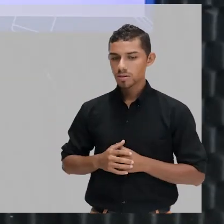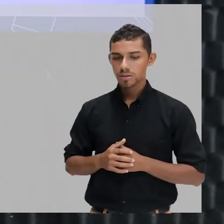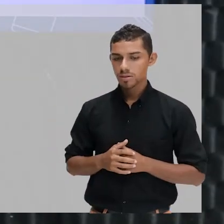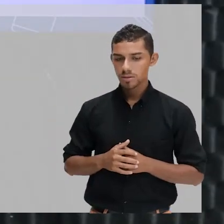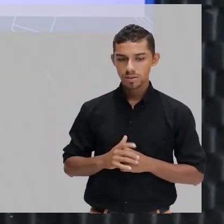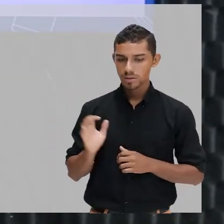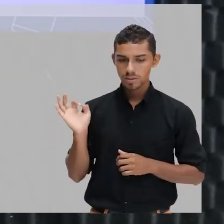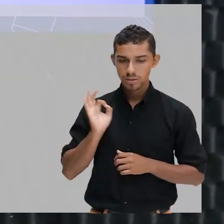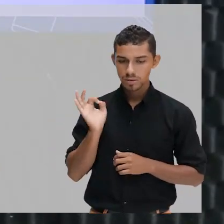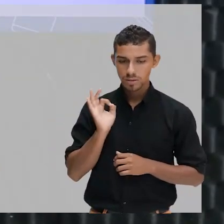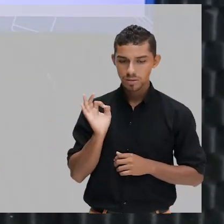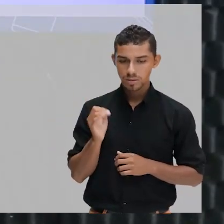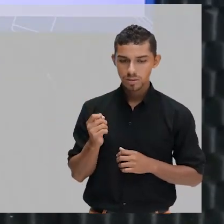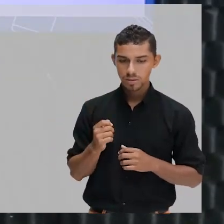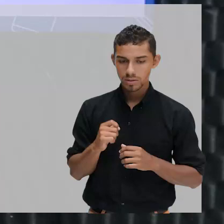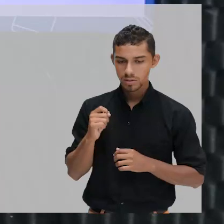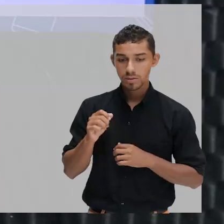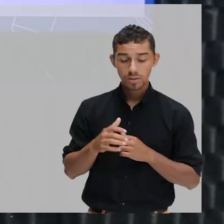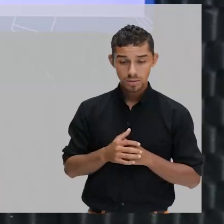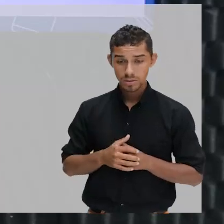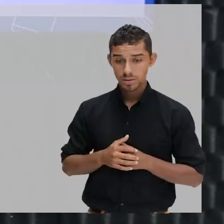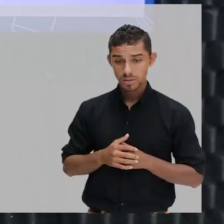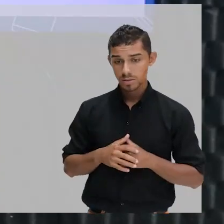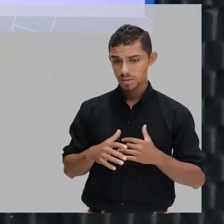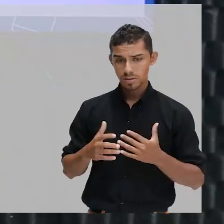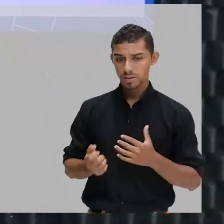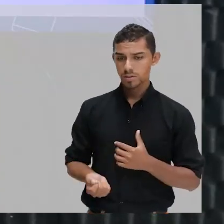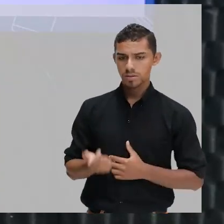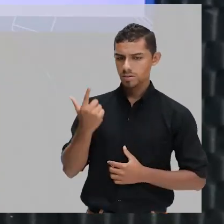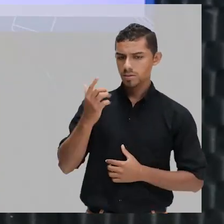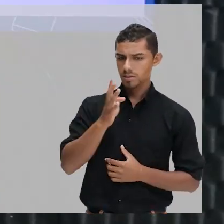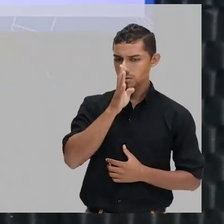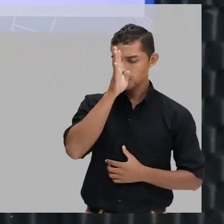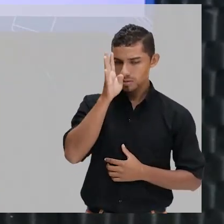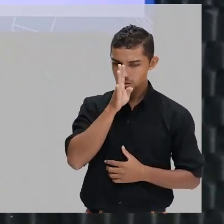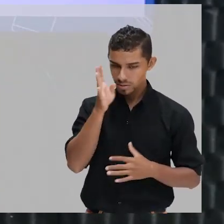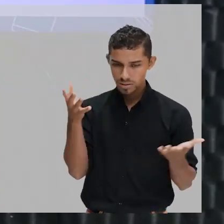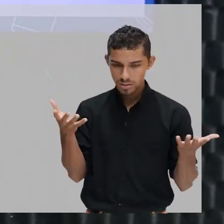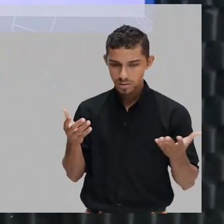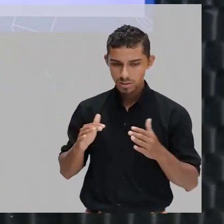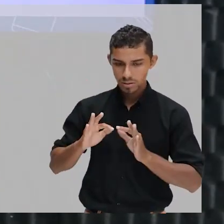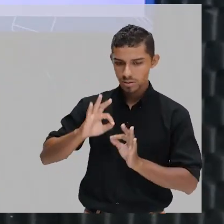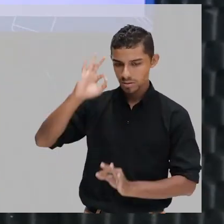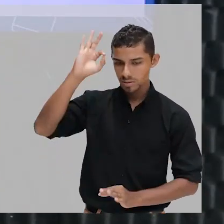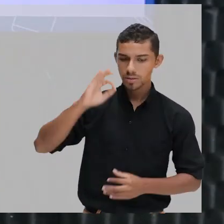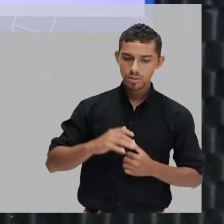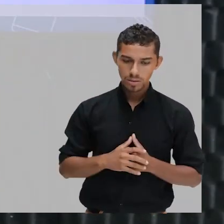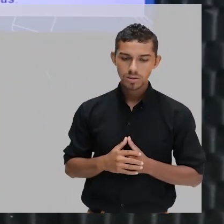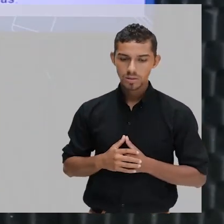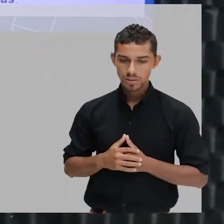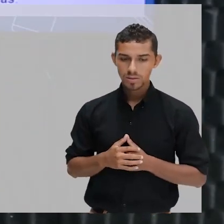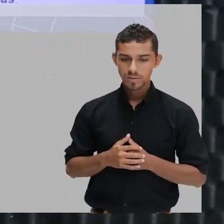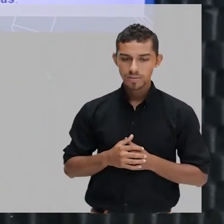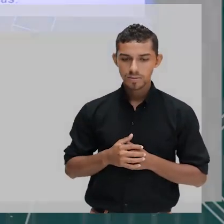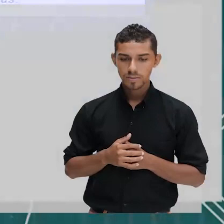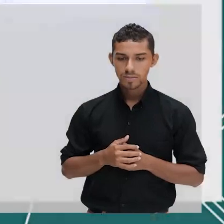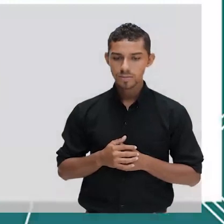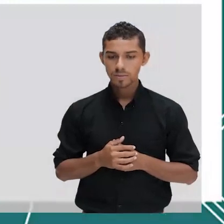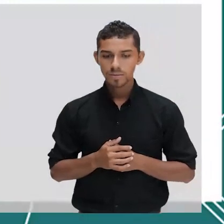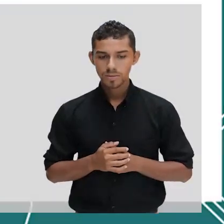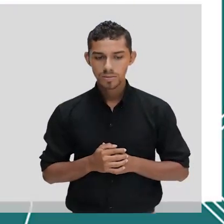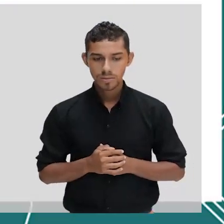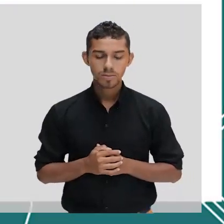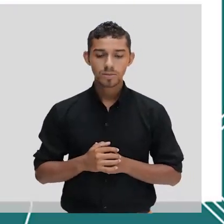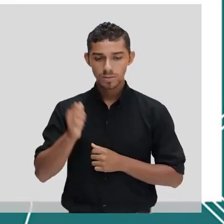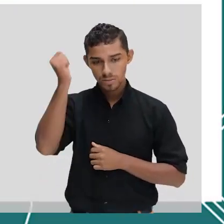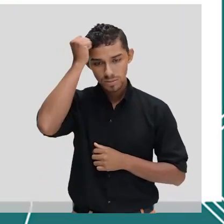não existe. Por quê? Porque ele se movimenta de uma tal forma e é uma coisa absurda. Olha o tamanho dessa figura, né? Os